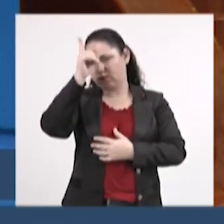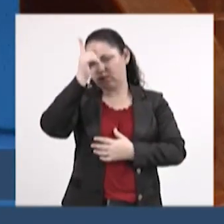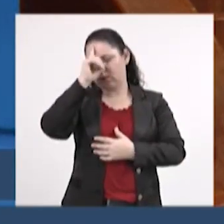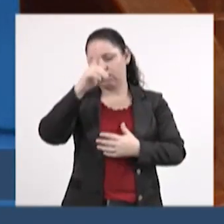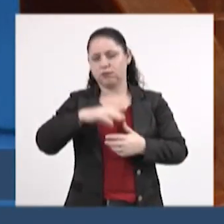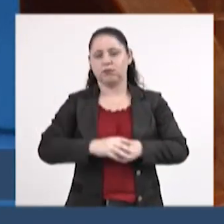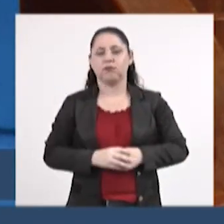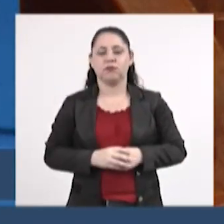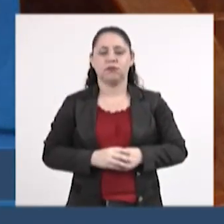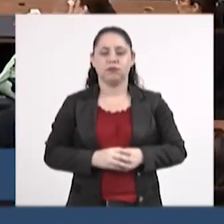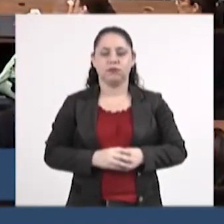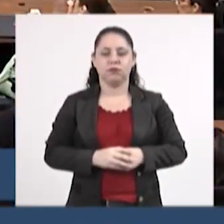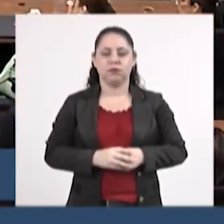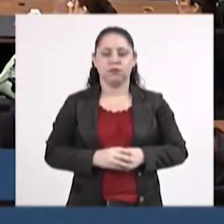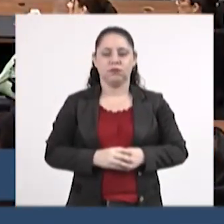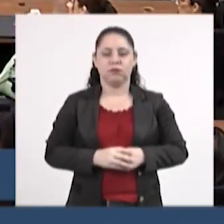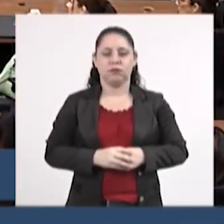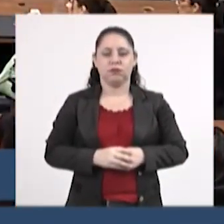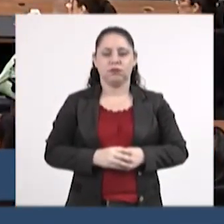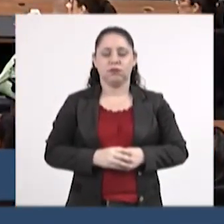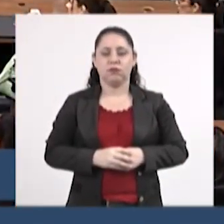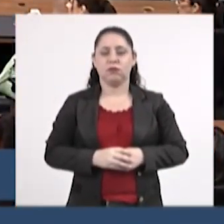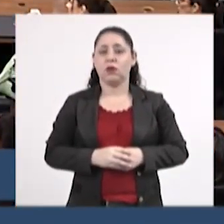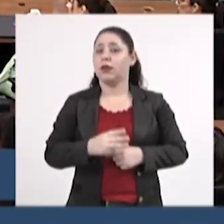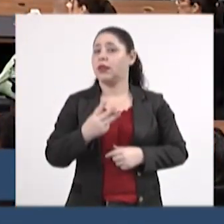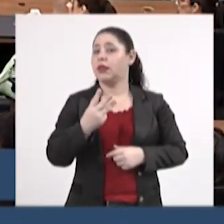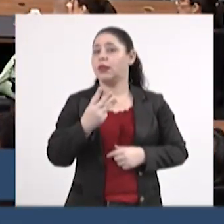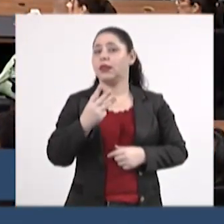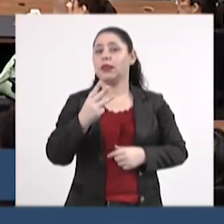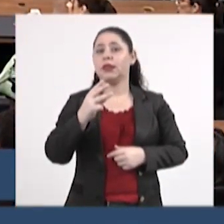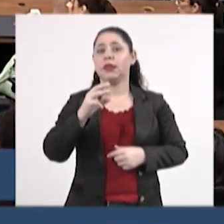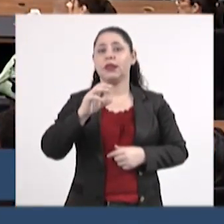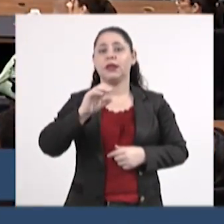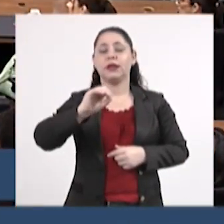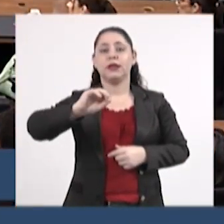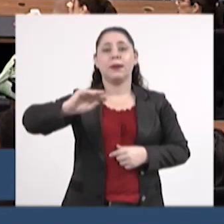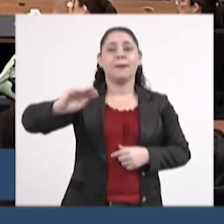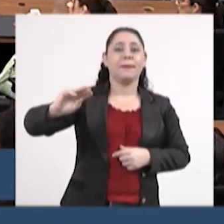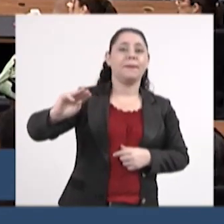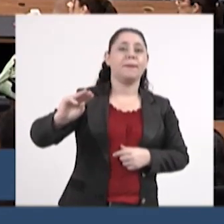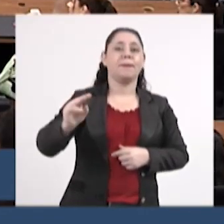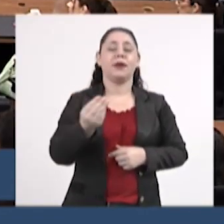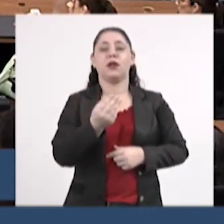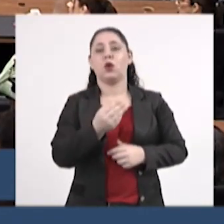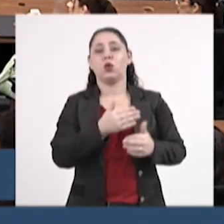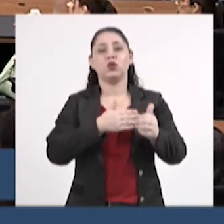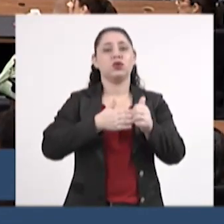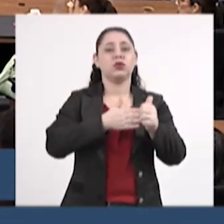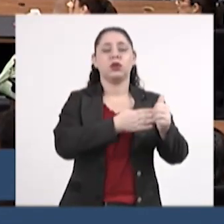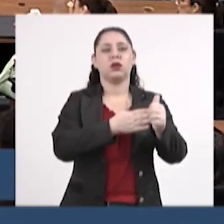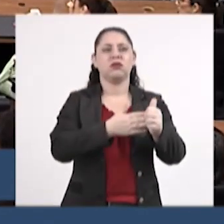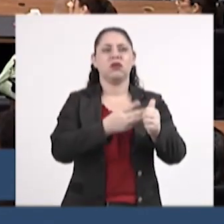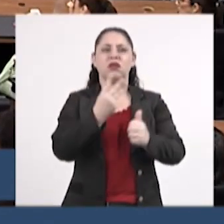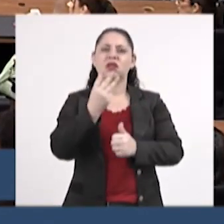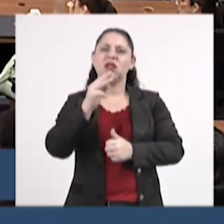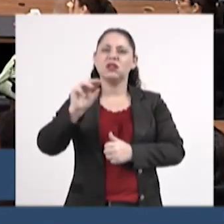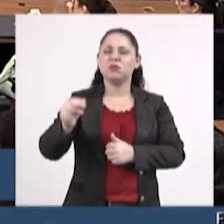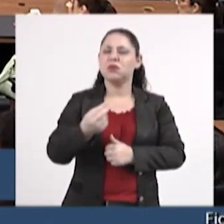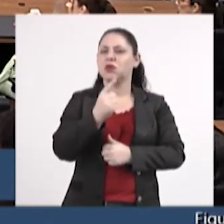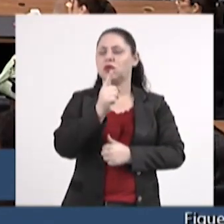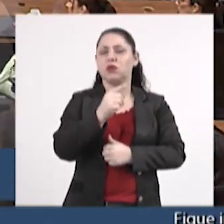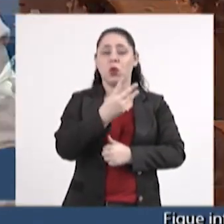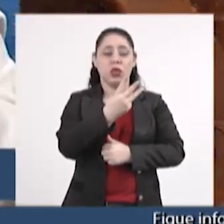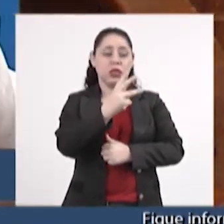dias. São 30 milhões de seguidores, gente. Eu não estou falando de 3 milhões de seguidores.